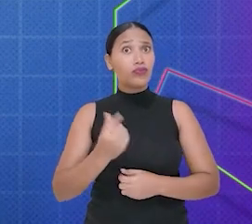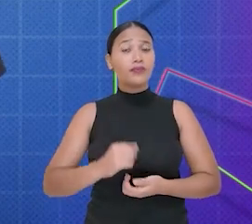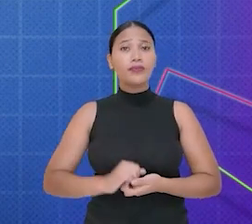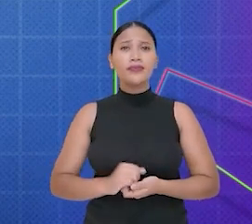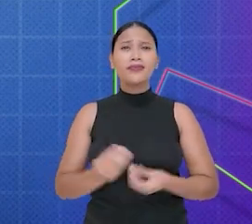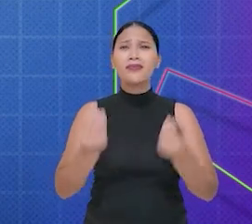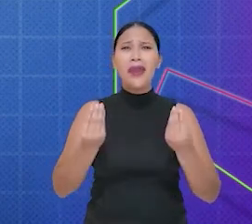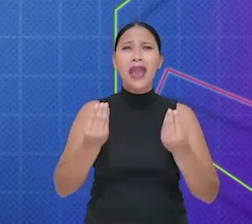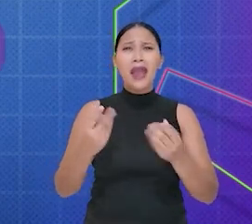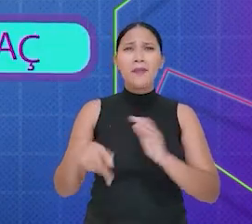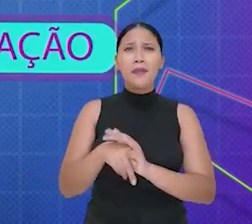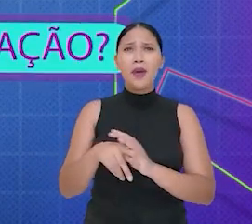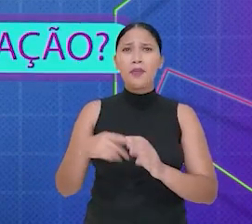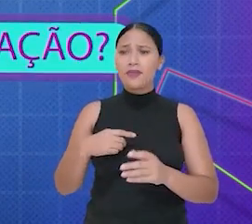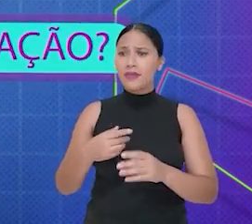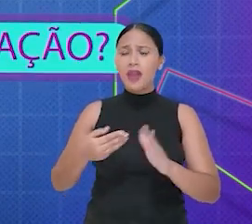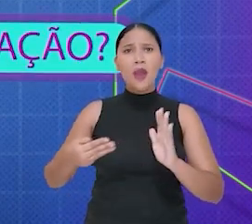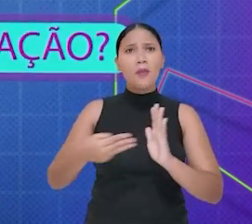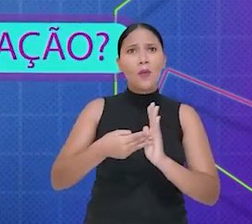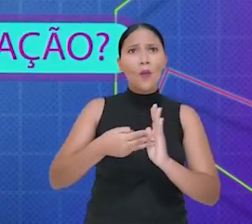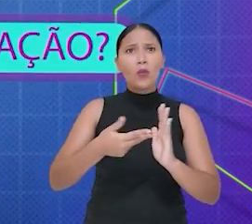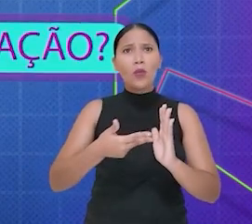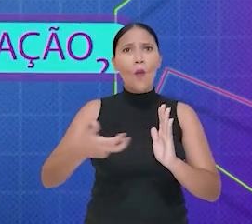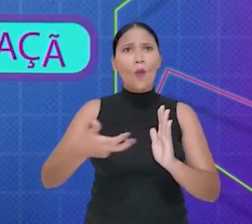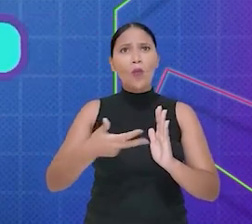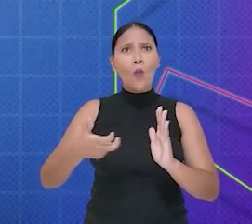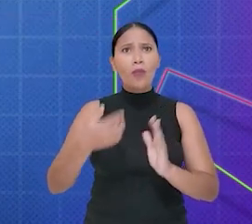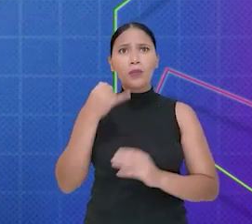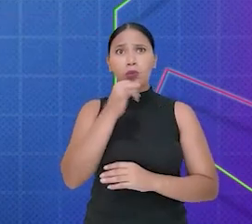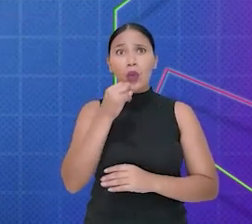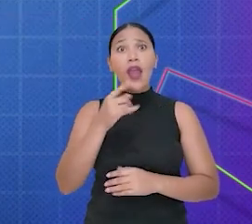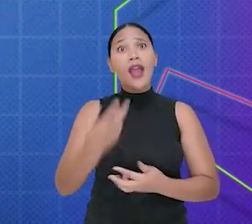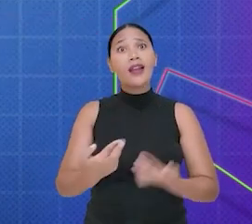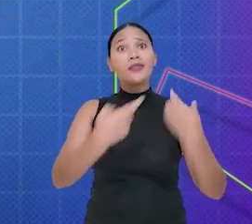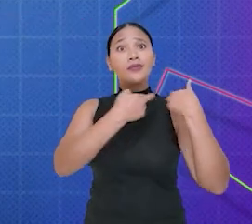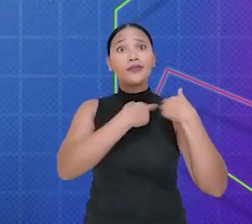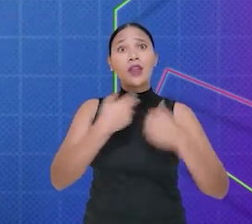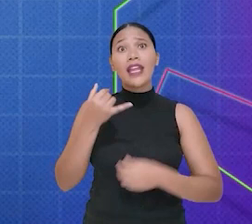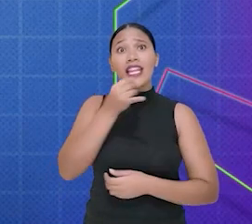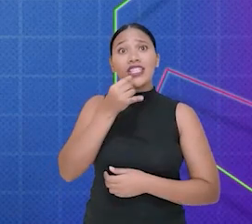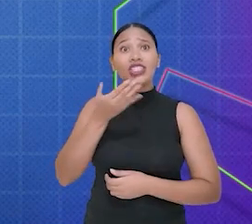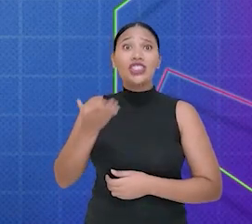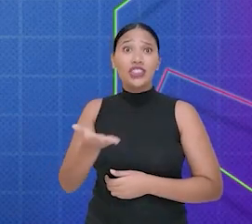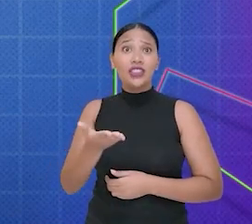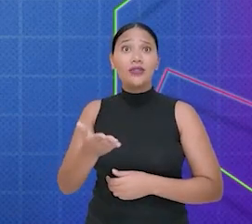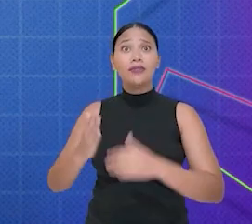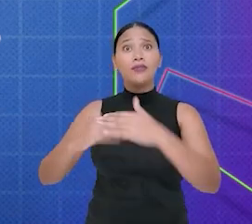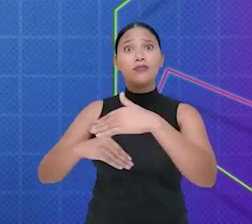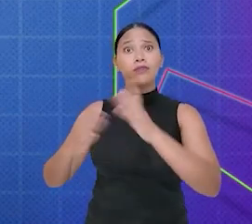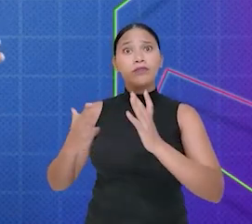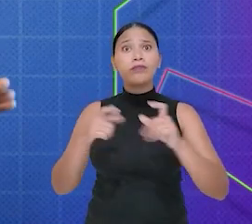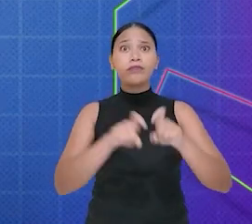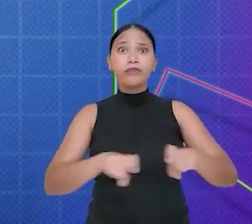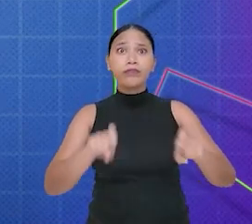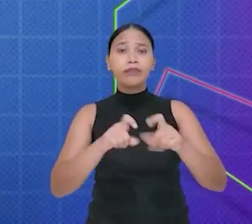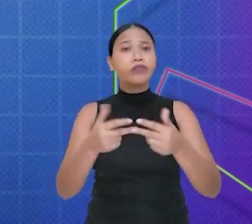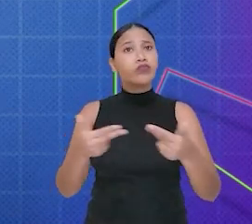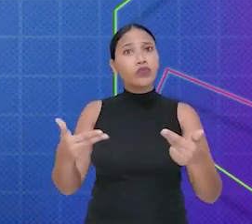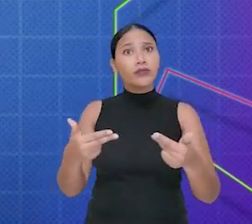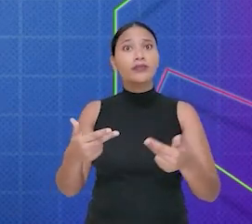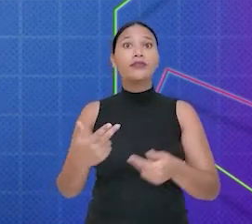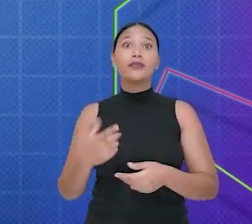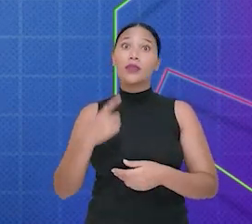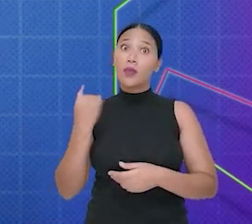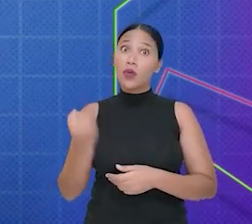orçamento. Para que serve a fonte de alimentação? A fonte de alimentação é responsável por fornecer energia para todos os componentes